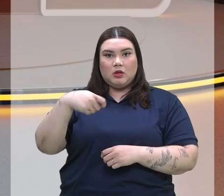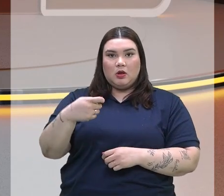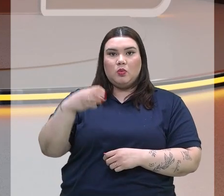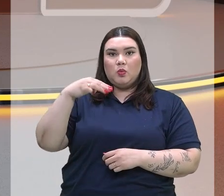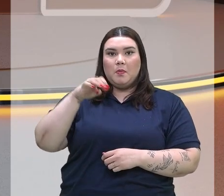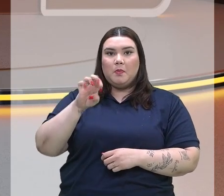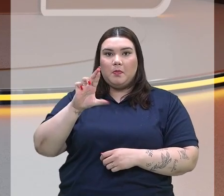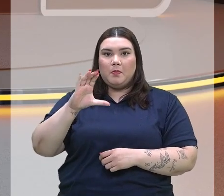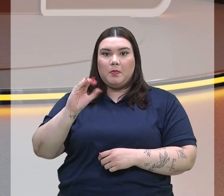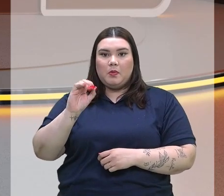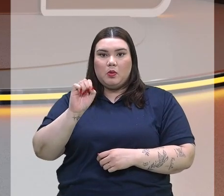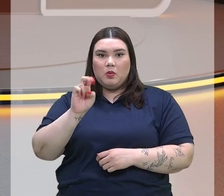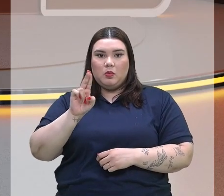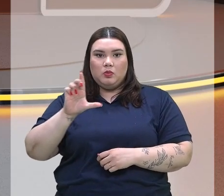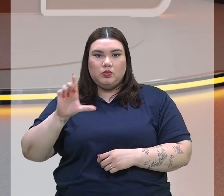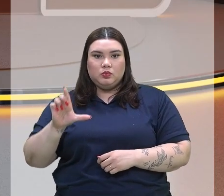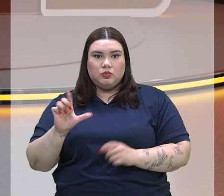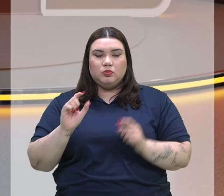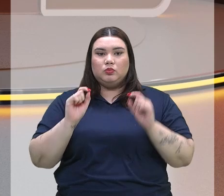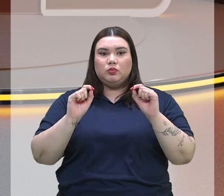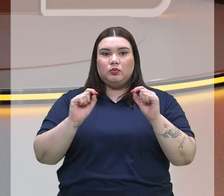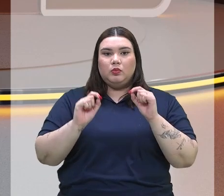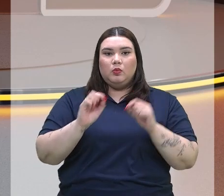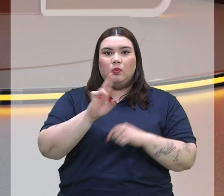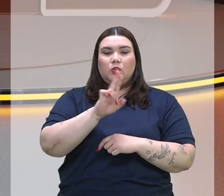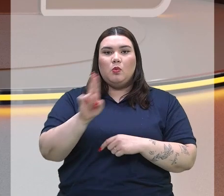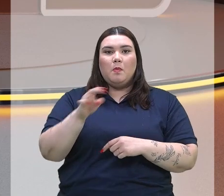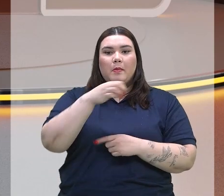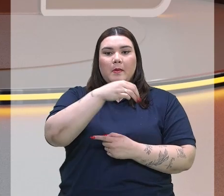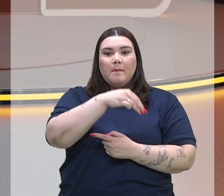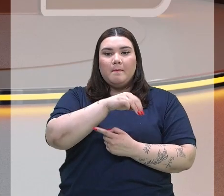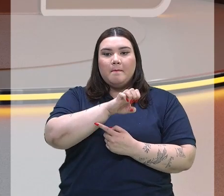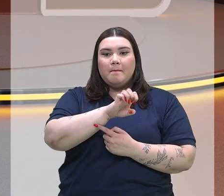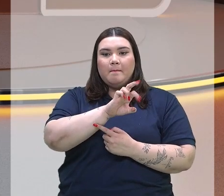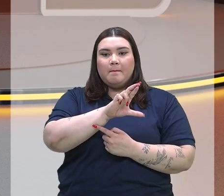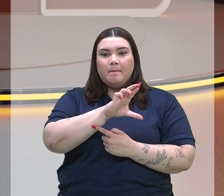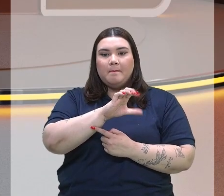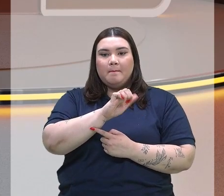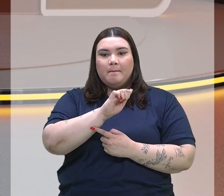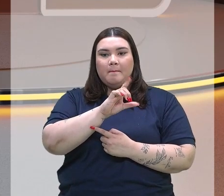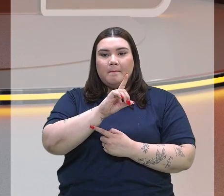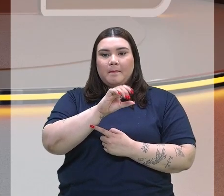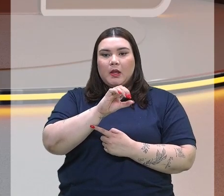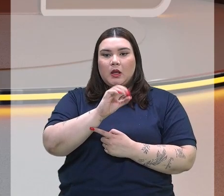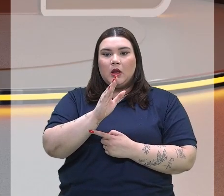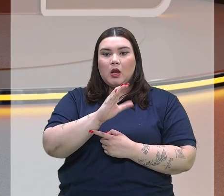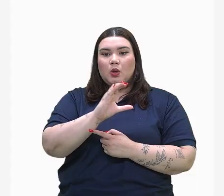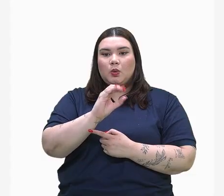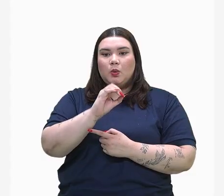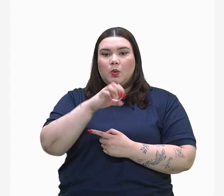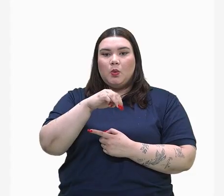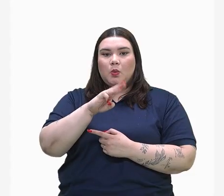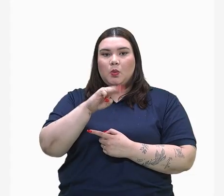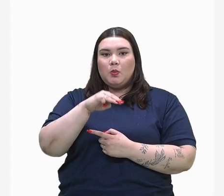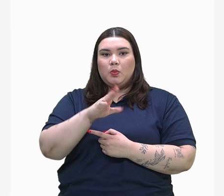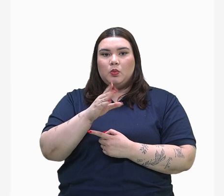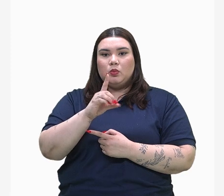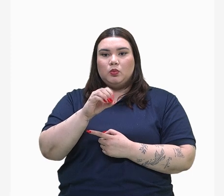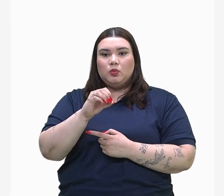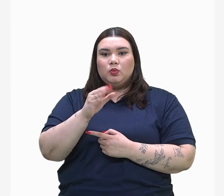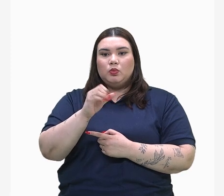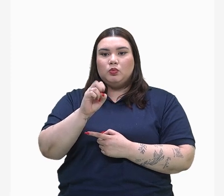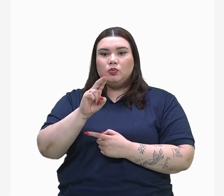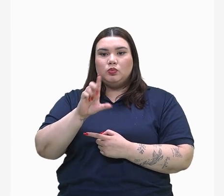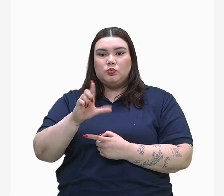Mercosul? Mercado Comum do Sul. Então, vamos lá verificar estas características. Olha só. O